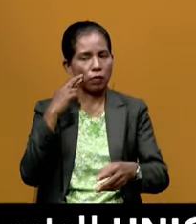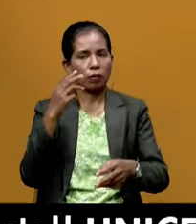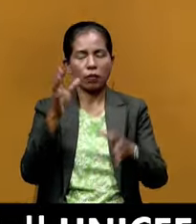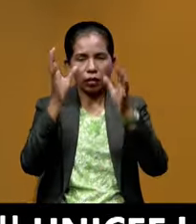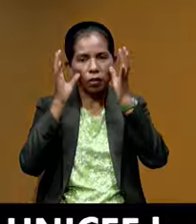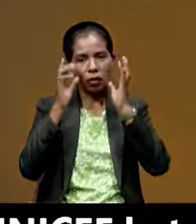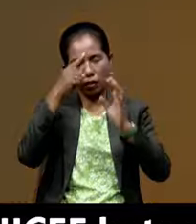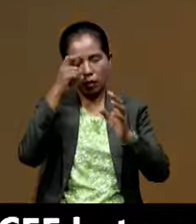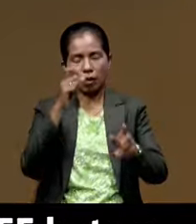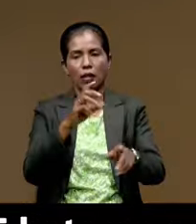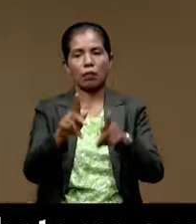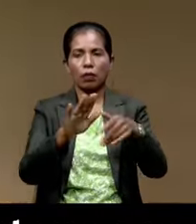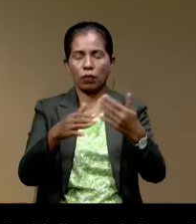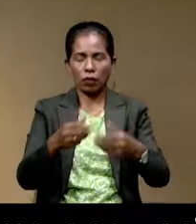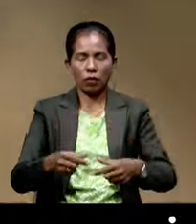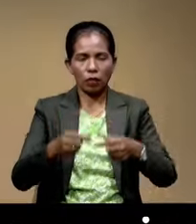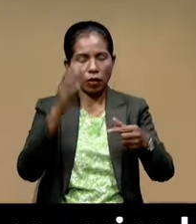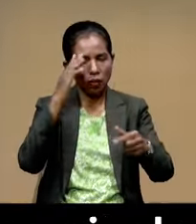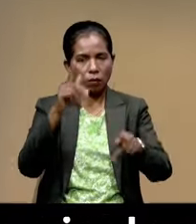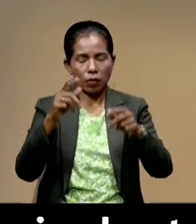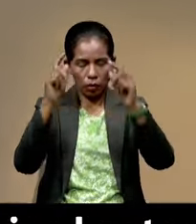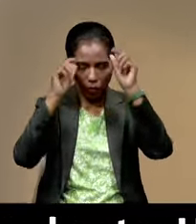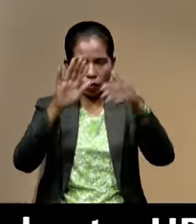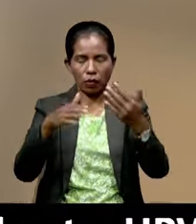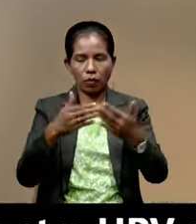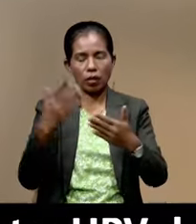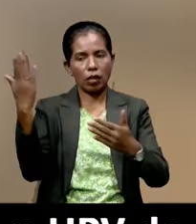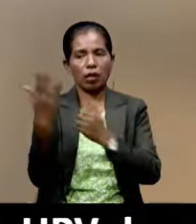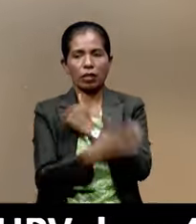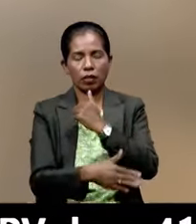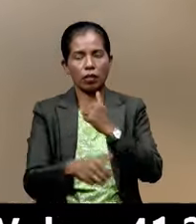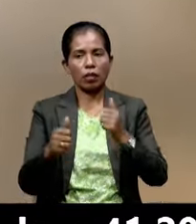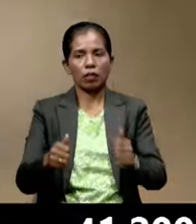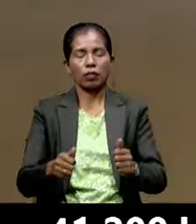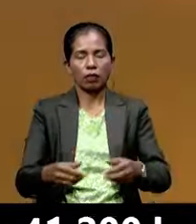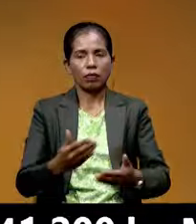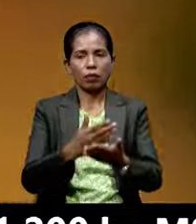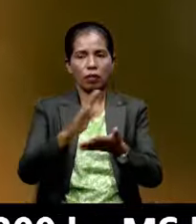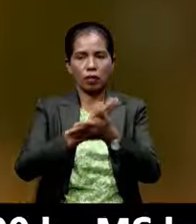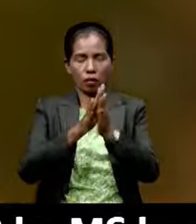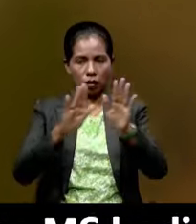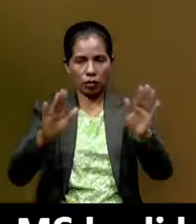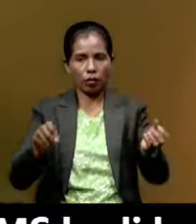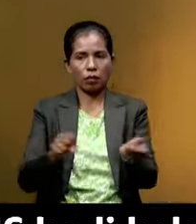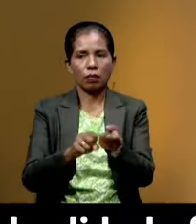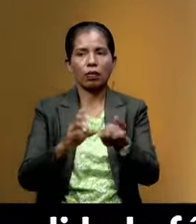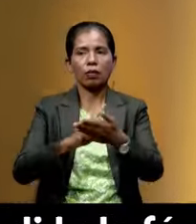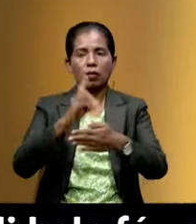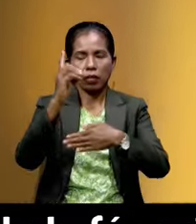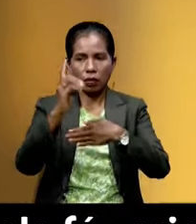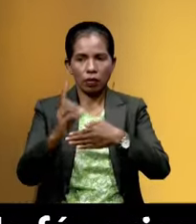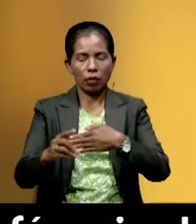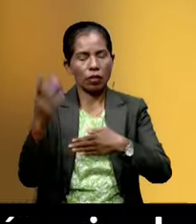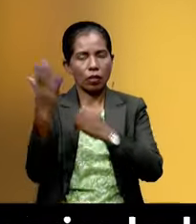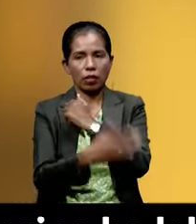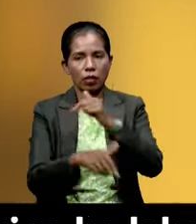barra, que entidades roto, foi no inheladeit, para Timor-Leste, tira, né, bem, e a rei lior, a tu consolida na fatindame, onde contribui para desenvolvimento, e a